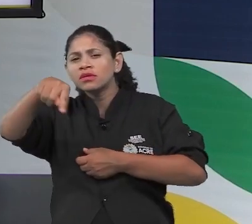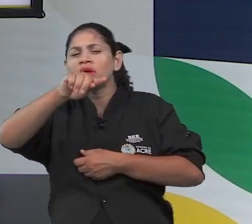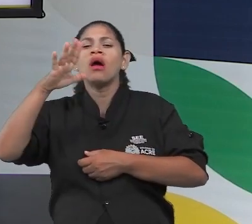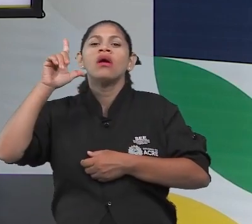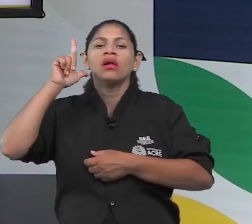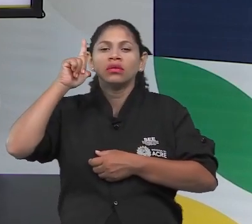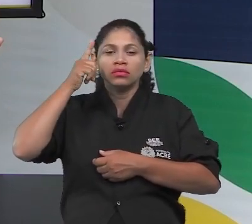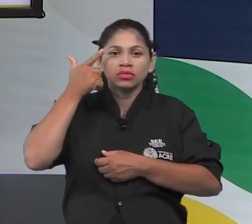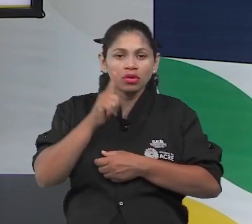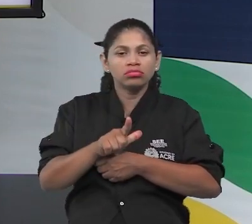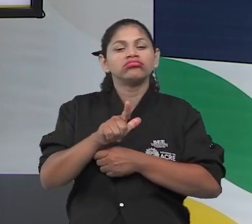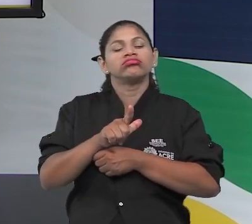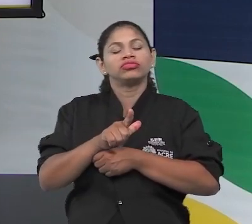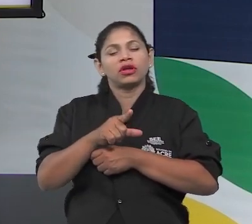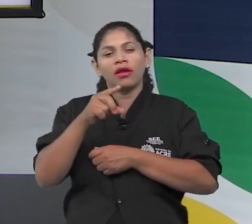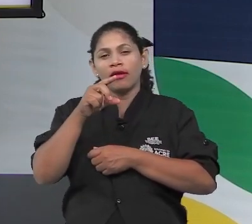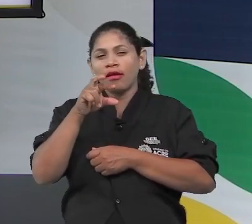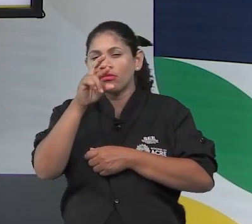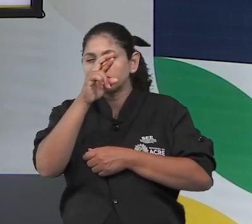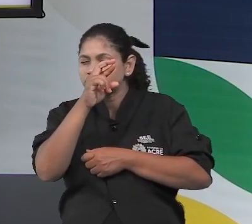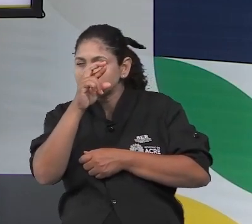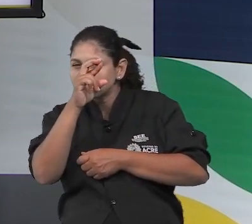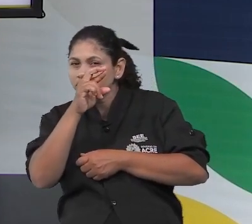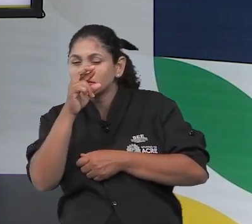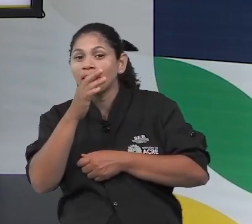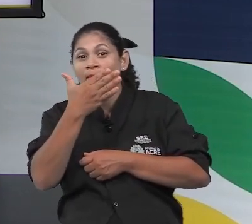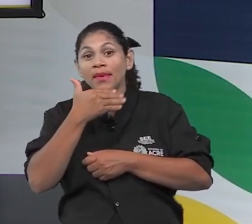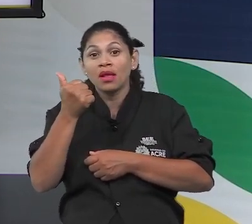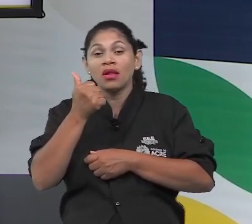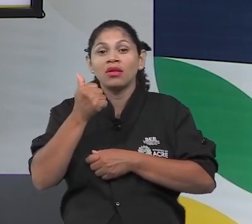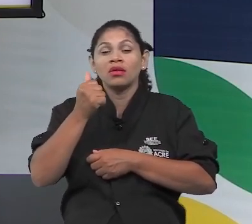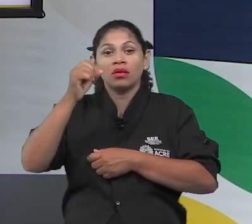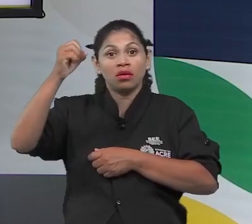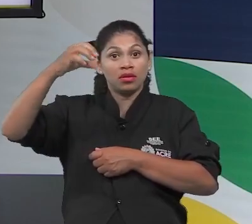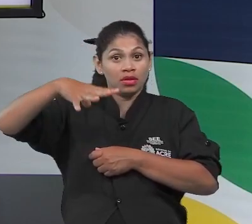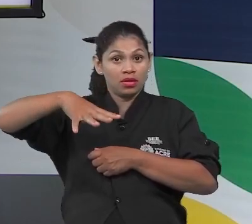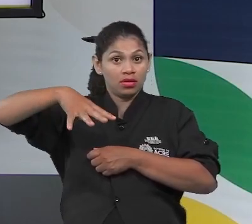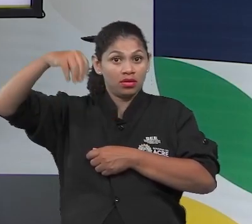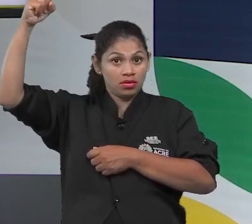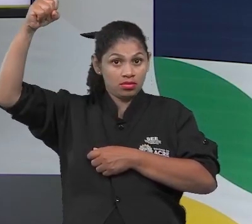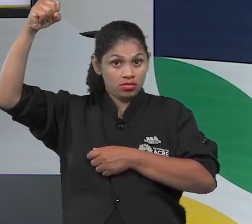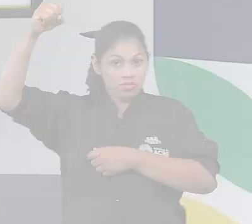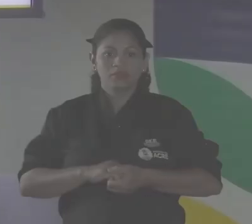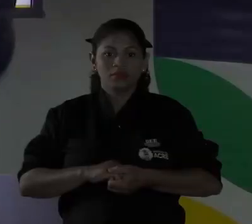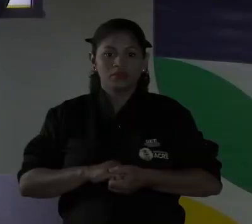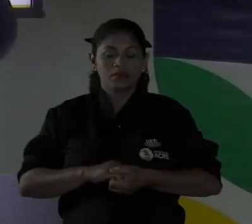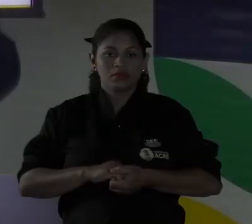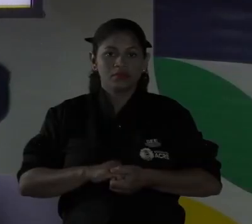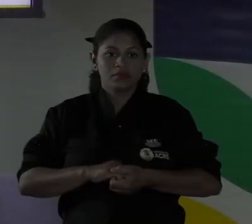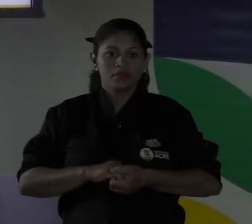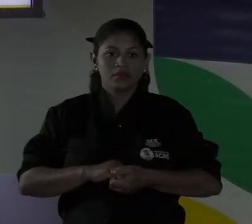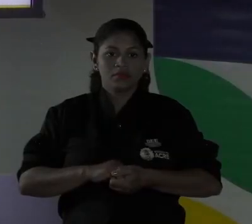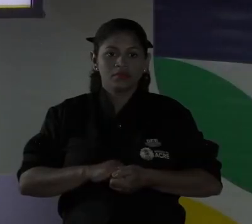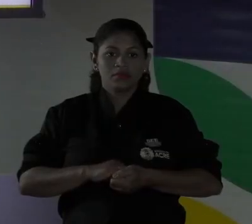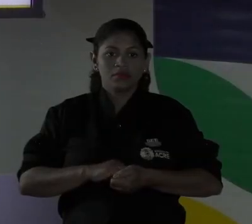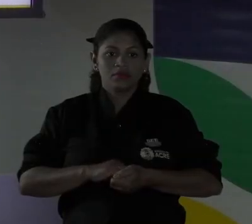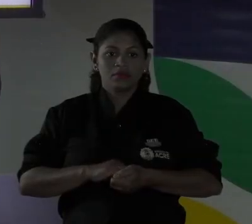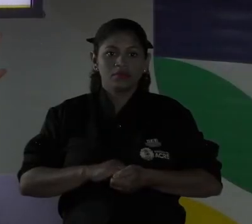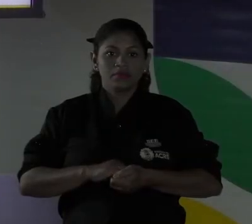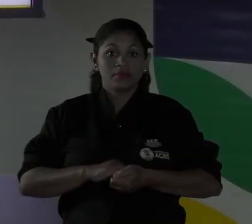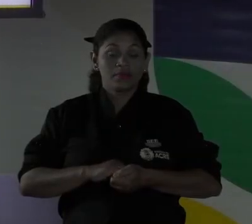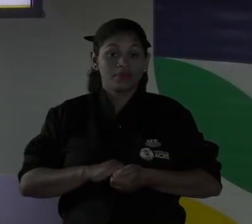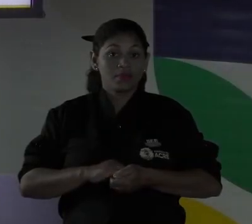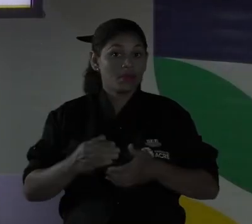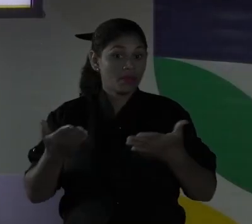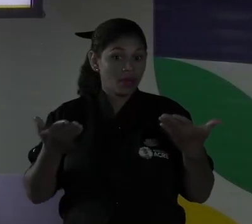consigam enxergar melhor o que está acontecendo, a gente vai apagar aqui as luzes do nosso estúdio. Então, agora, acho que vocês estão conseguindo